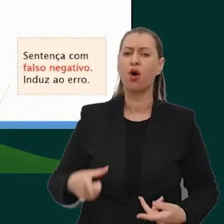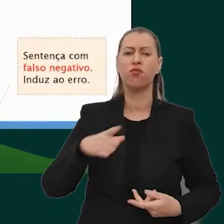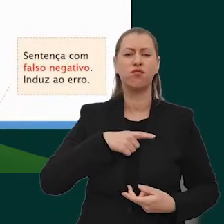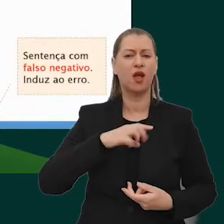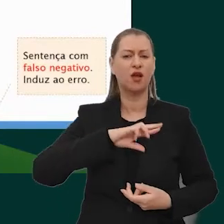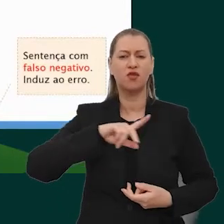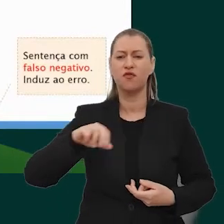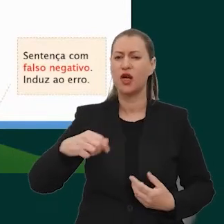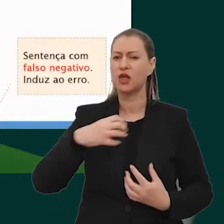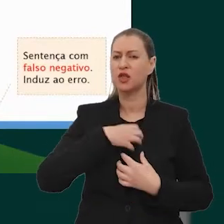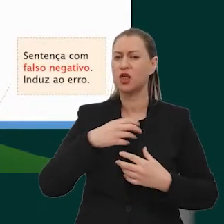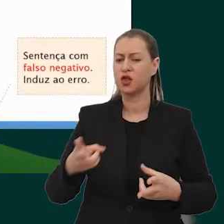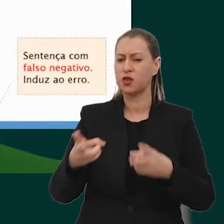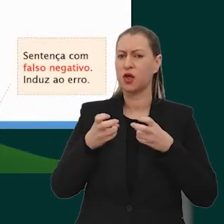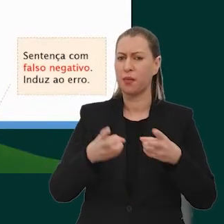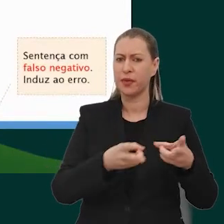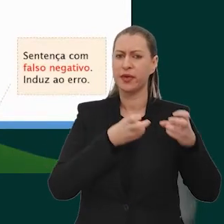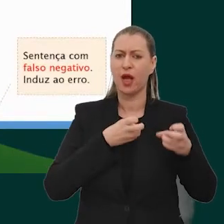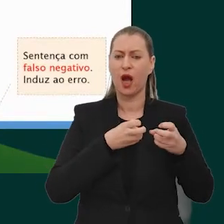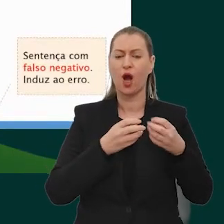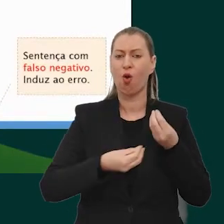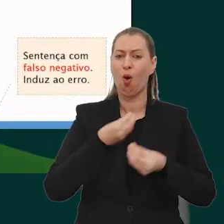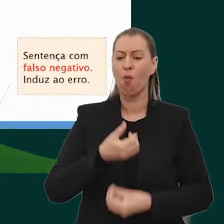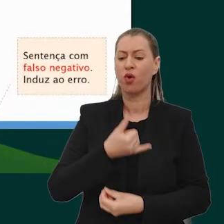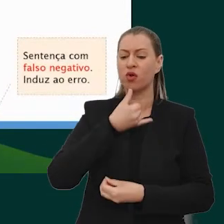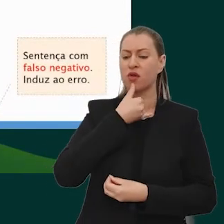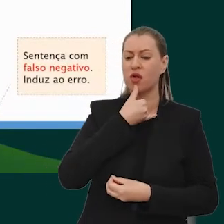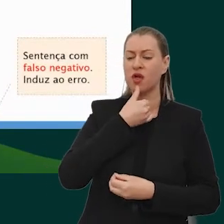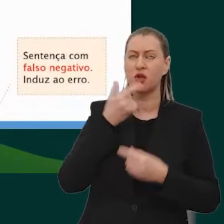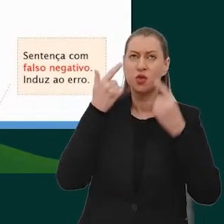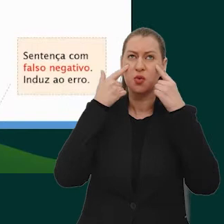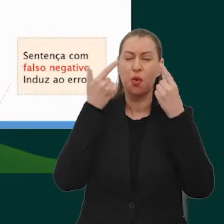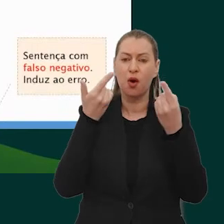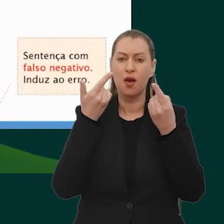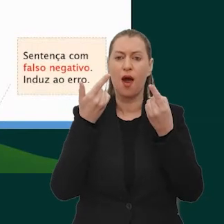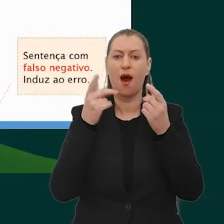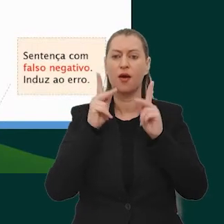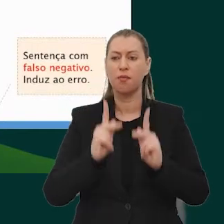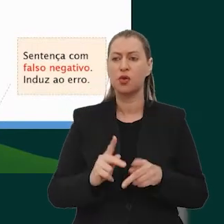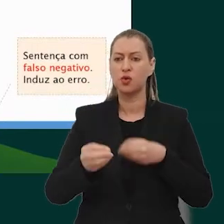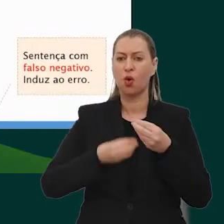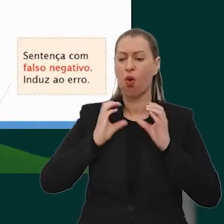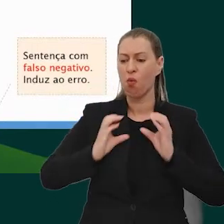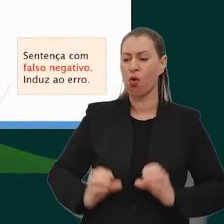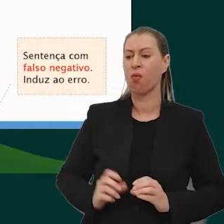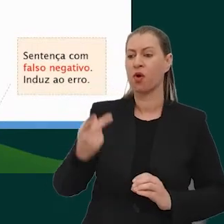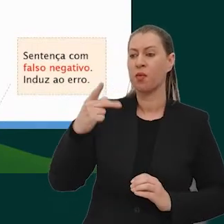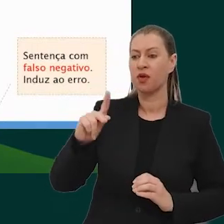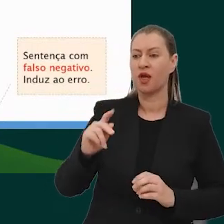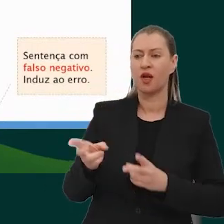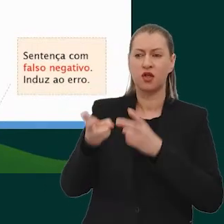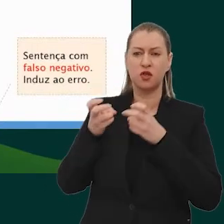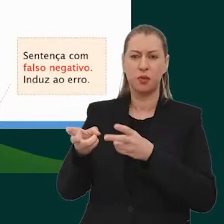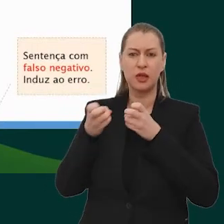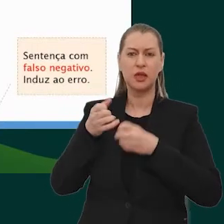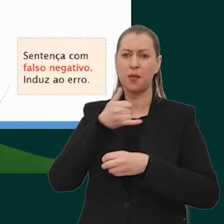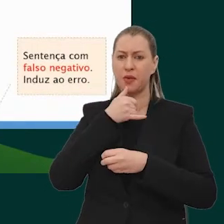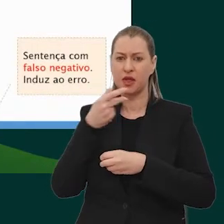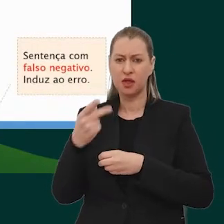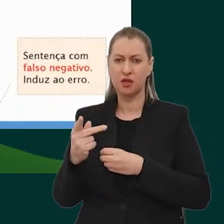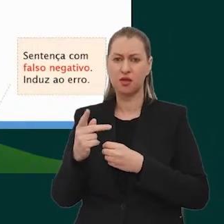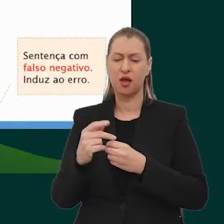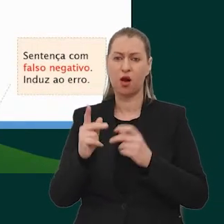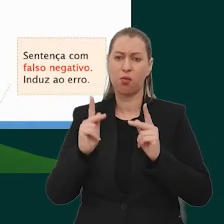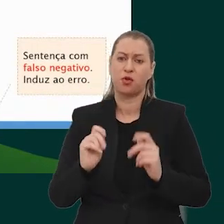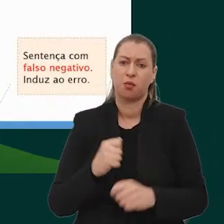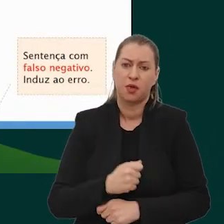captar quando a gente está triste, né? Que é desde o olhar, desde a forma de a pessoa se portar. Quando a gente está mais triste, a gente está mais encolhido,